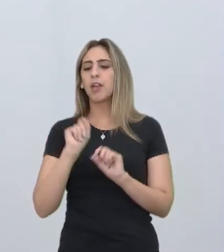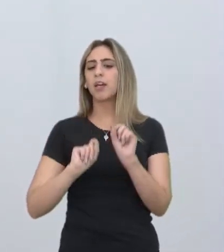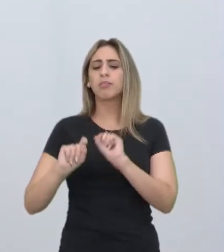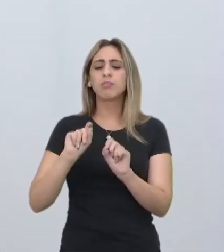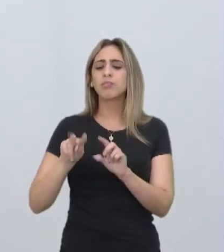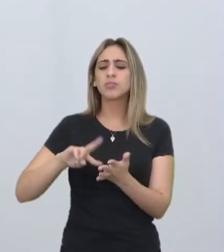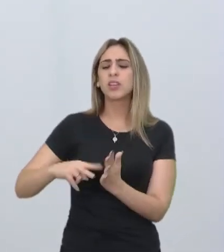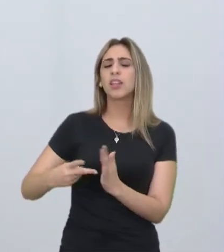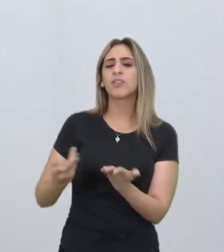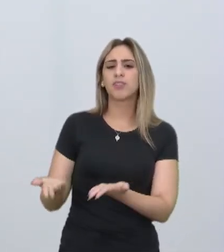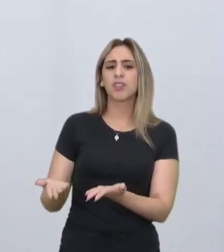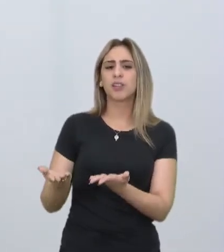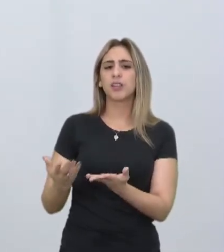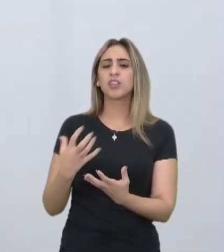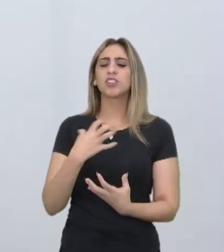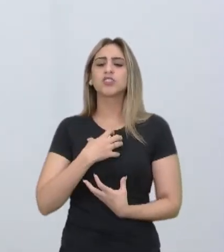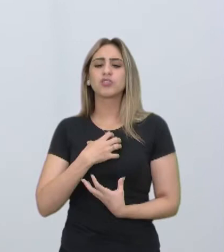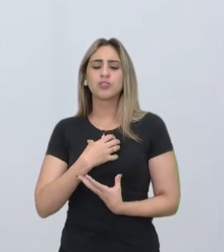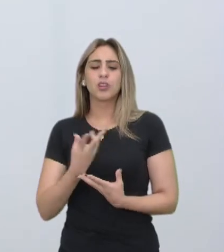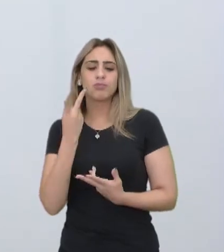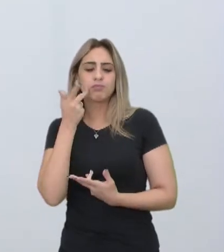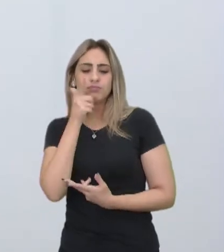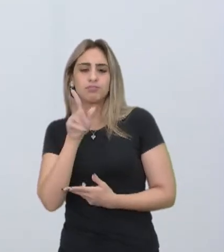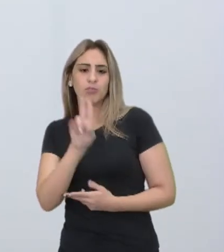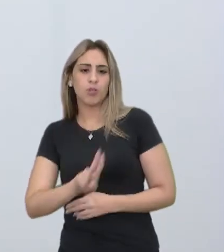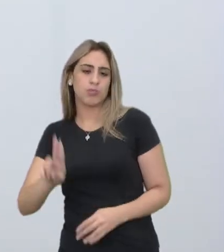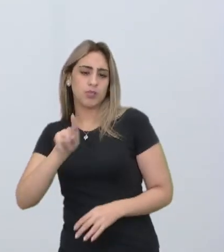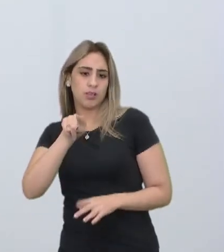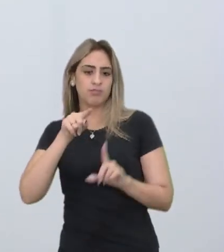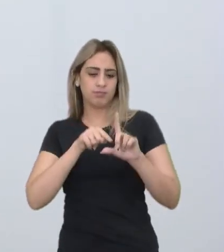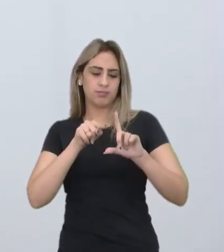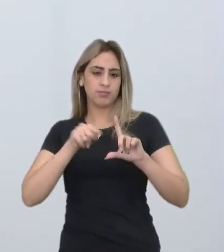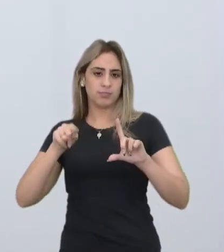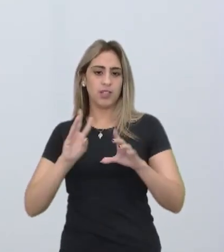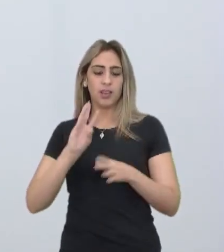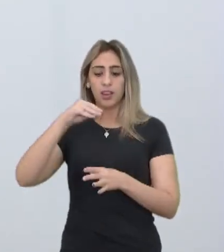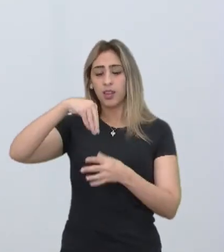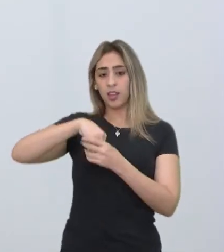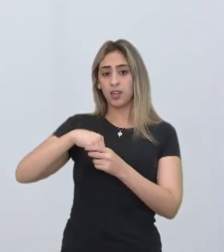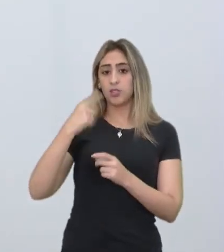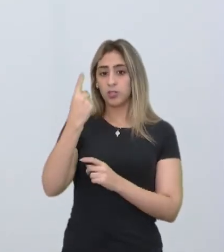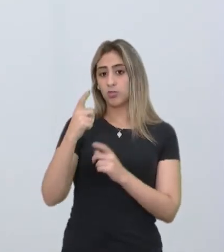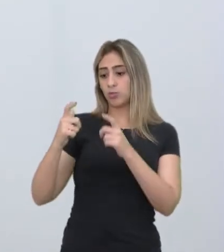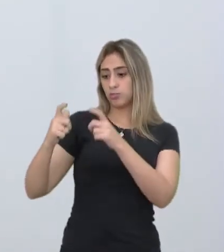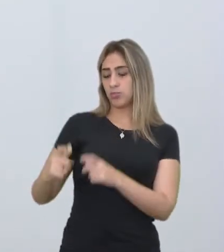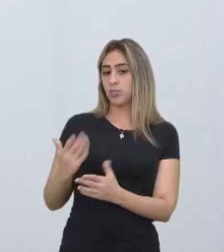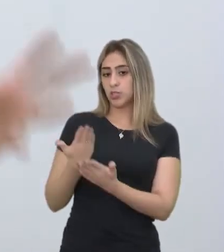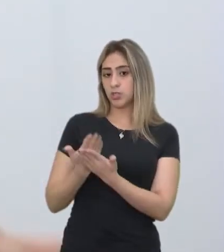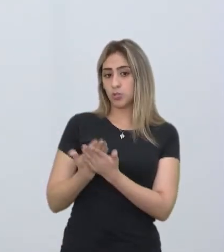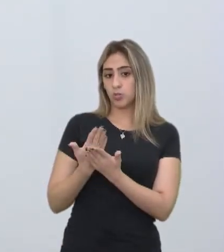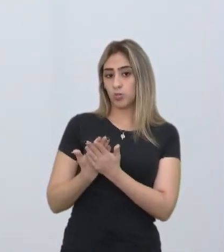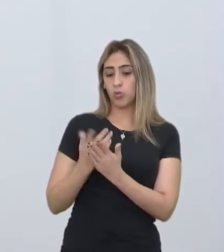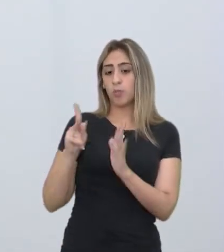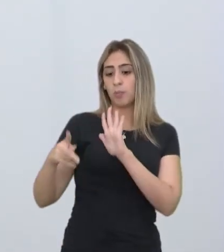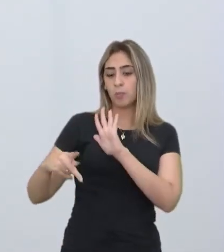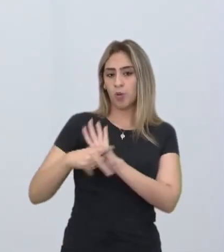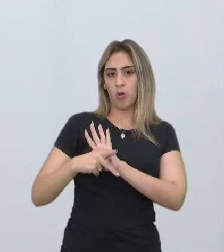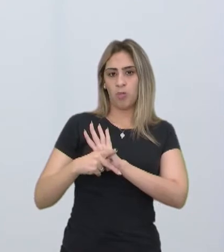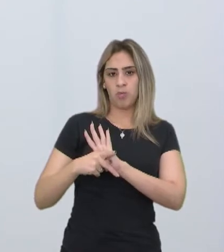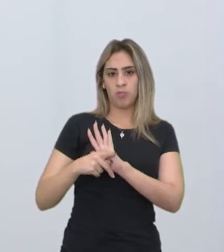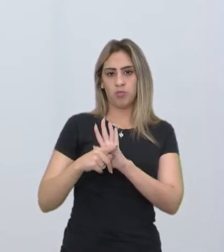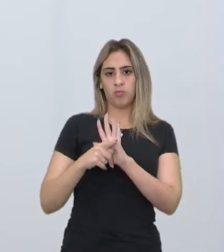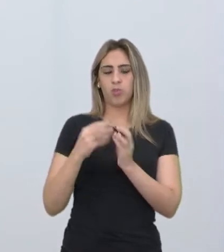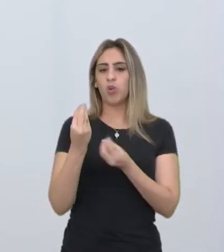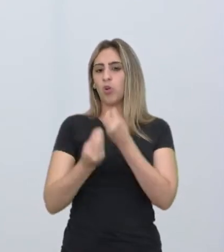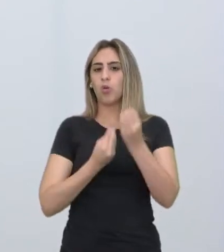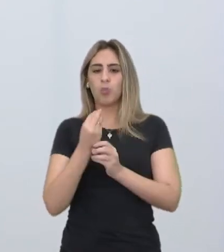aquilo e de que forma a gente vai usar esses dados dentro de um estudo geográfico, por exemplo, um estudo